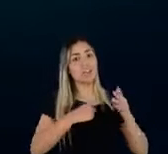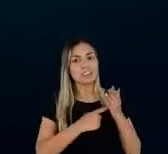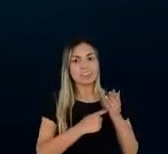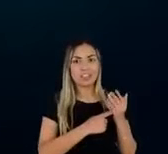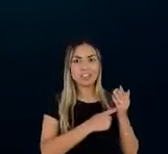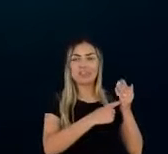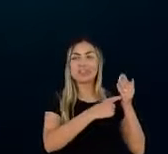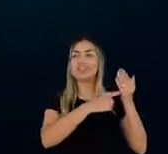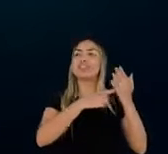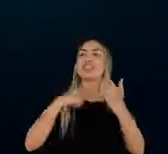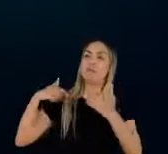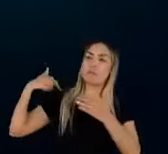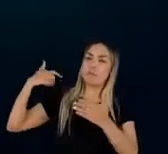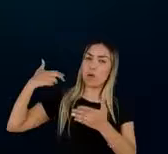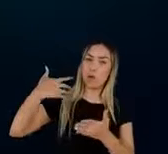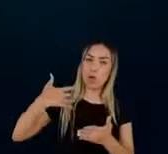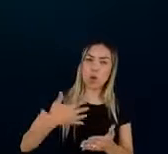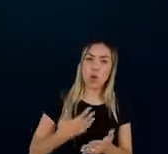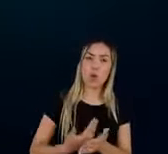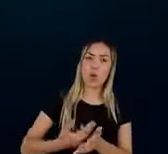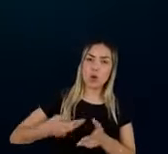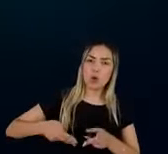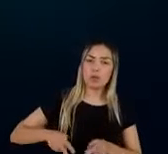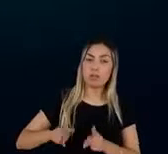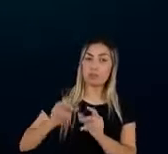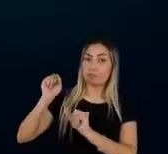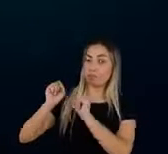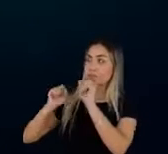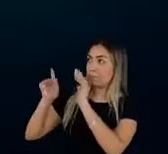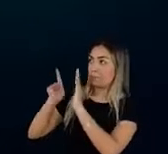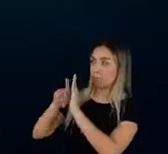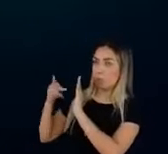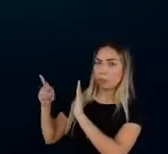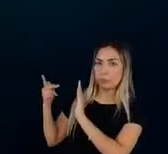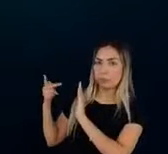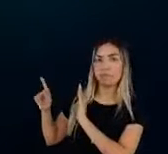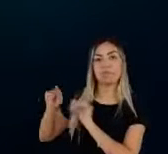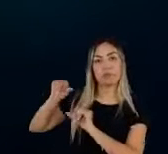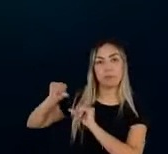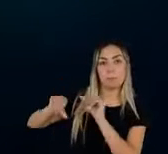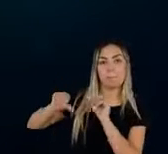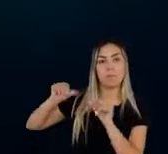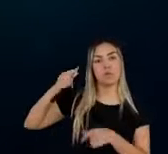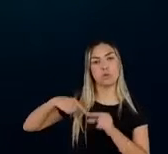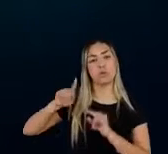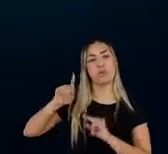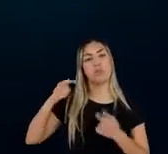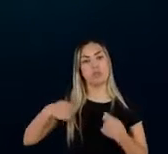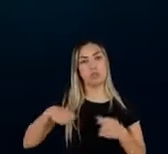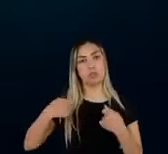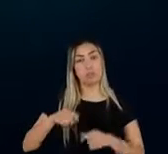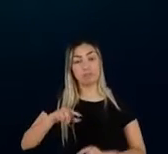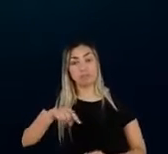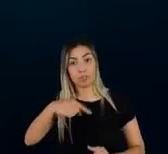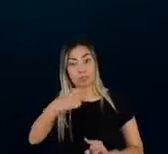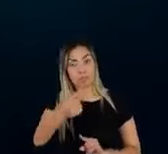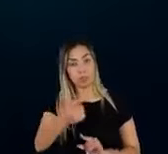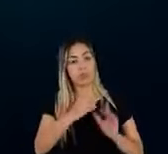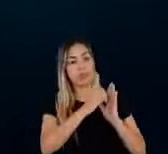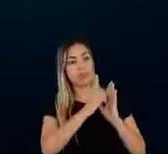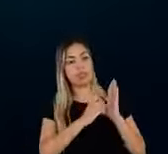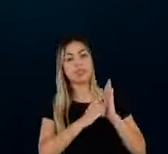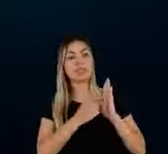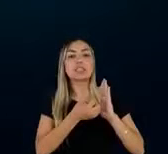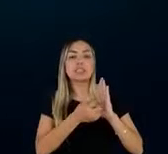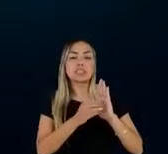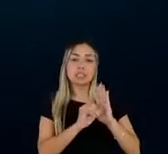e a empresa dele teve que se transformará completamente mais para frente na década de 70 outro se ou